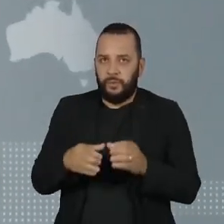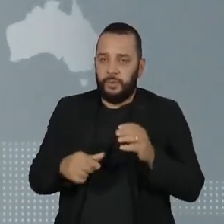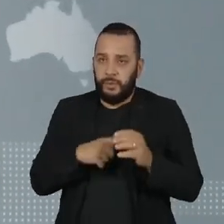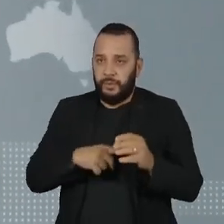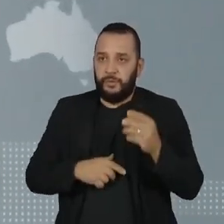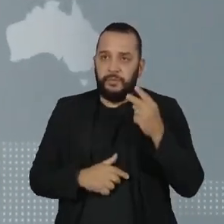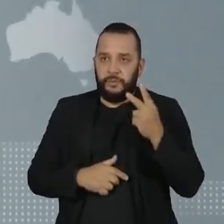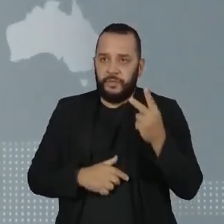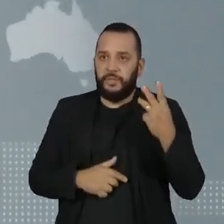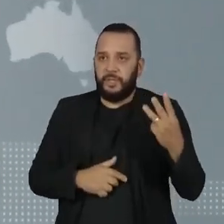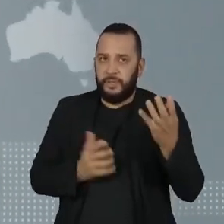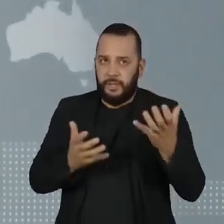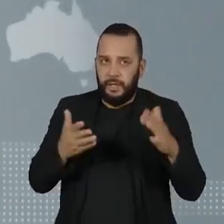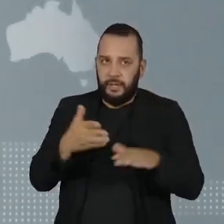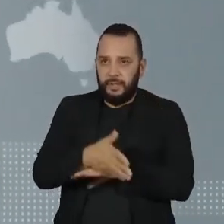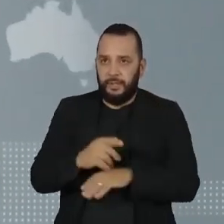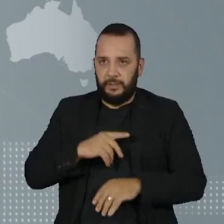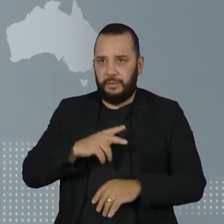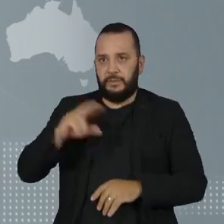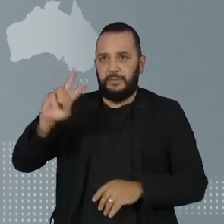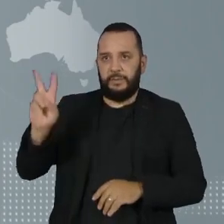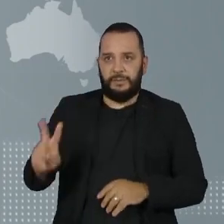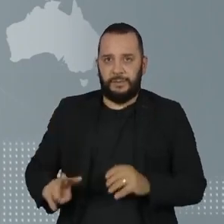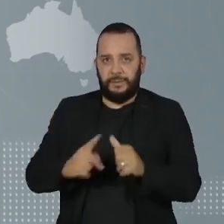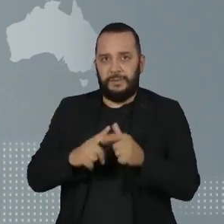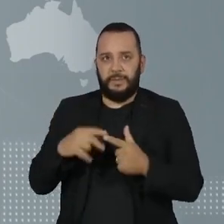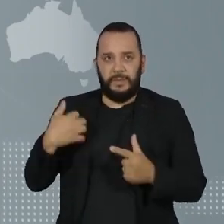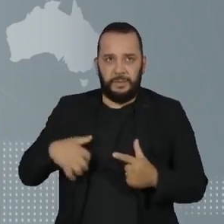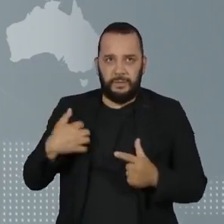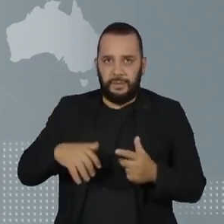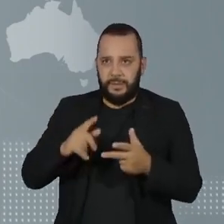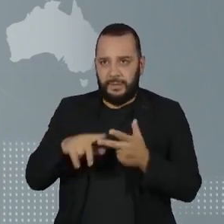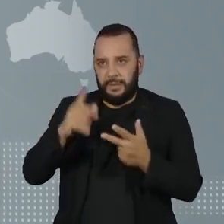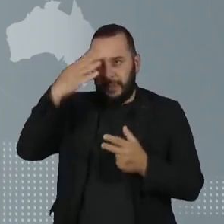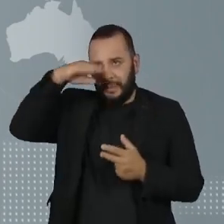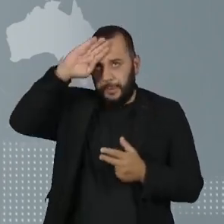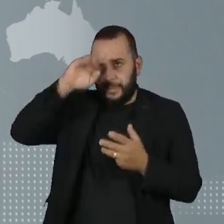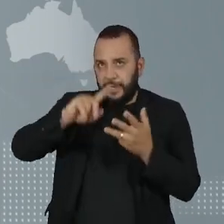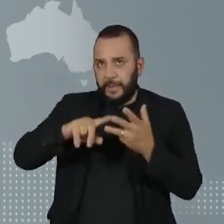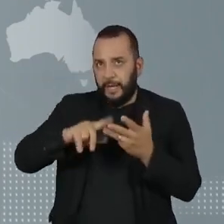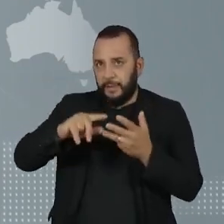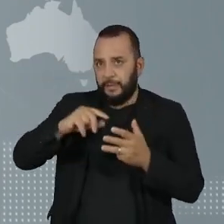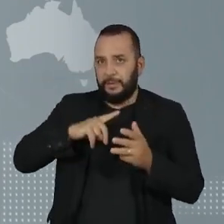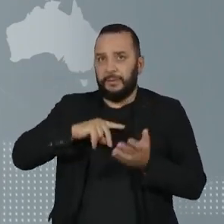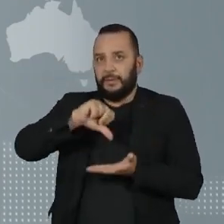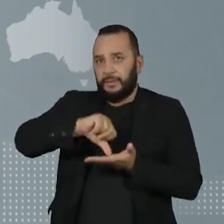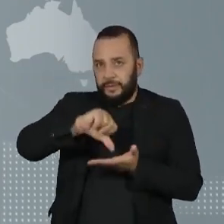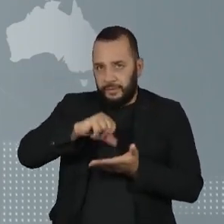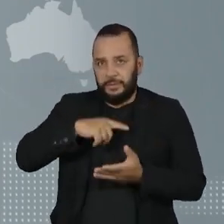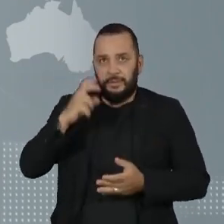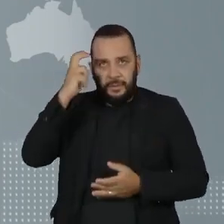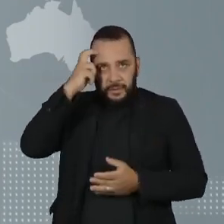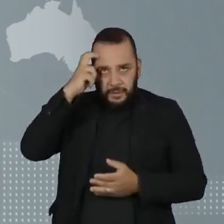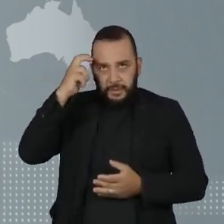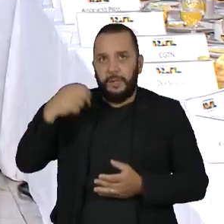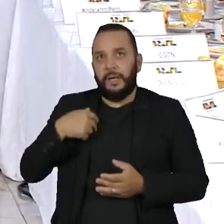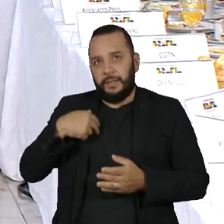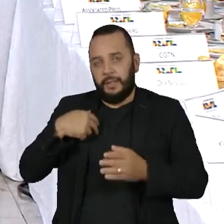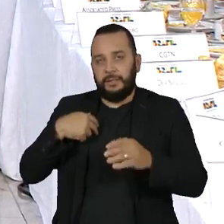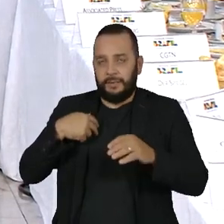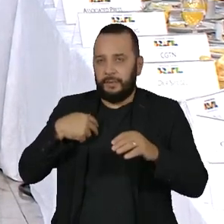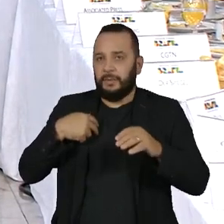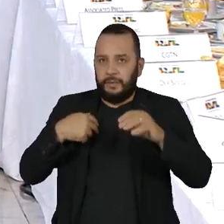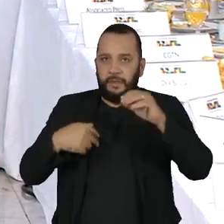os candidatos entre eles Venezuela Argentina Cuba e Irã Arábia Saudita Indonésia e Egito